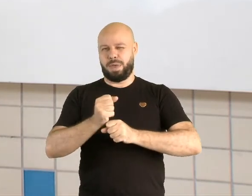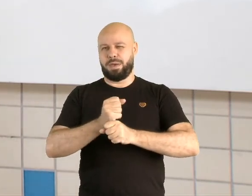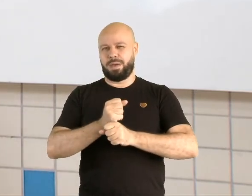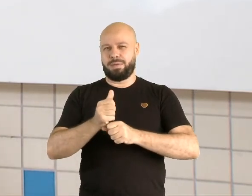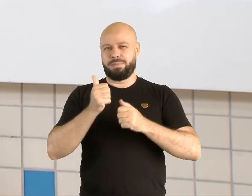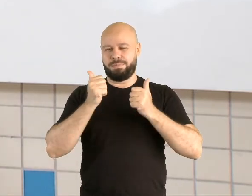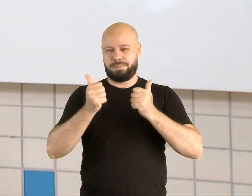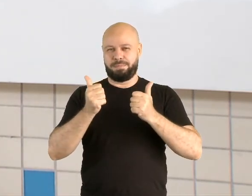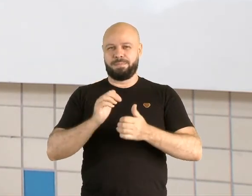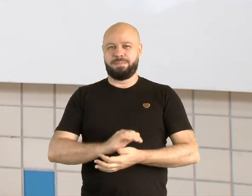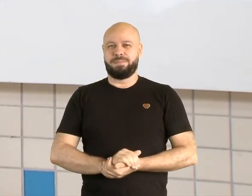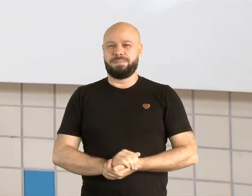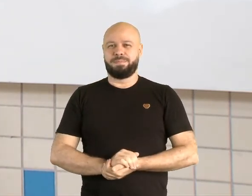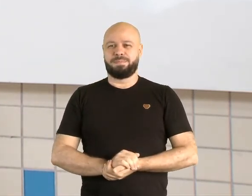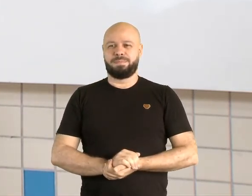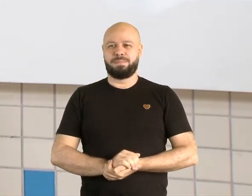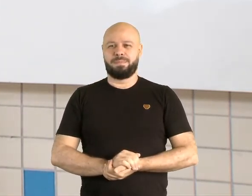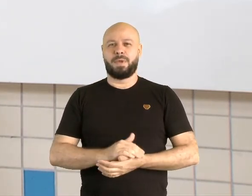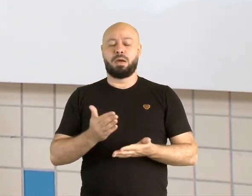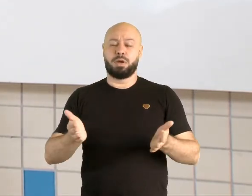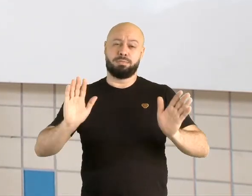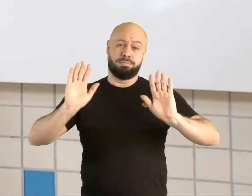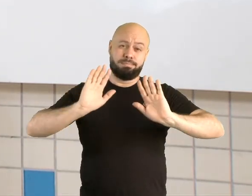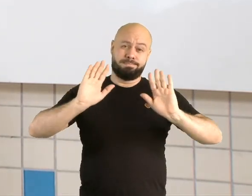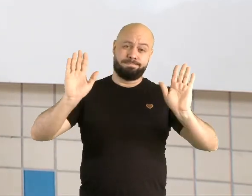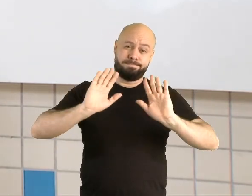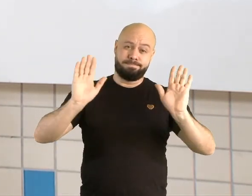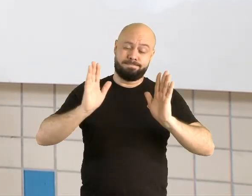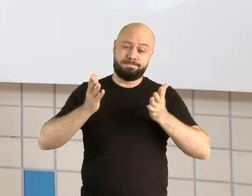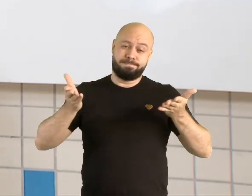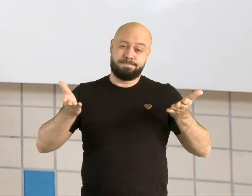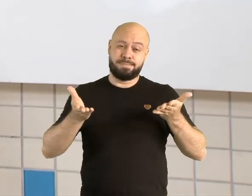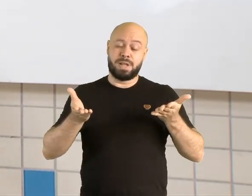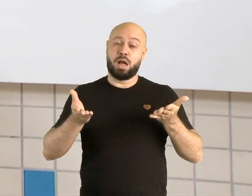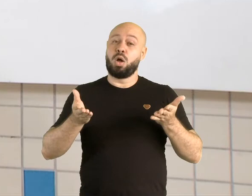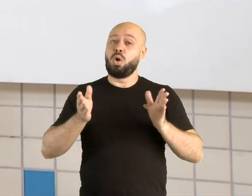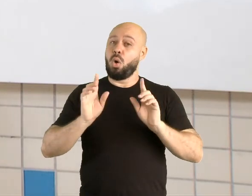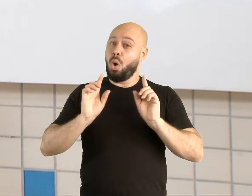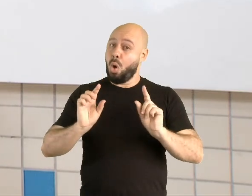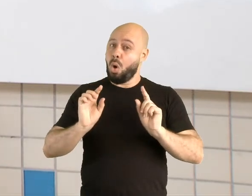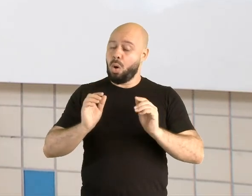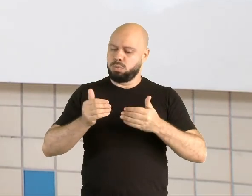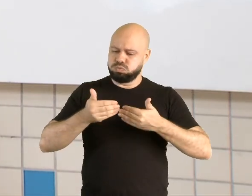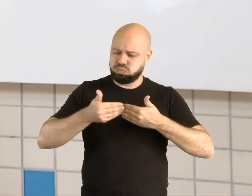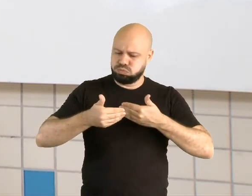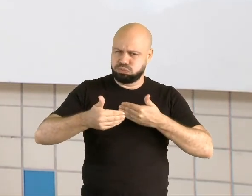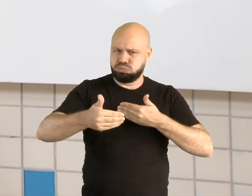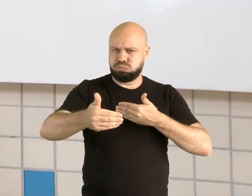sucesso, ok? Então eu me despeço de vocês, continuem com